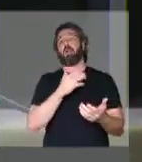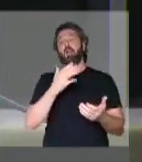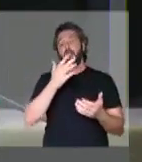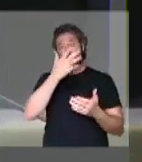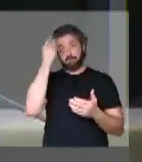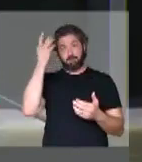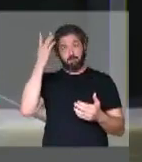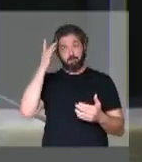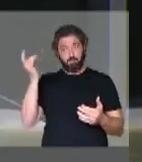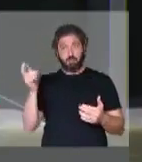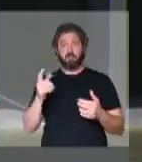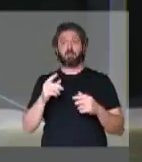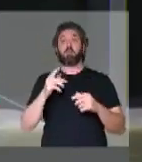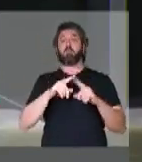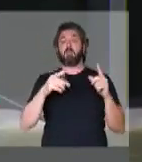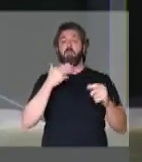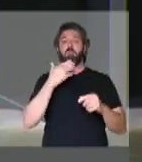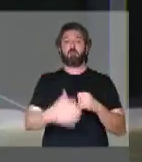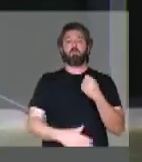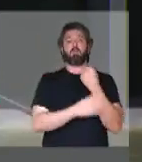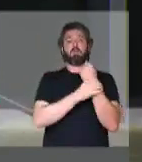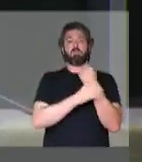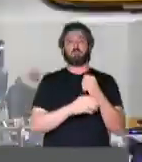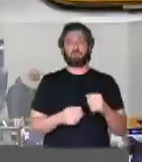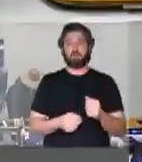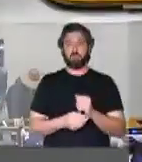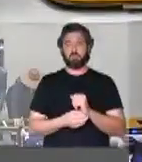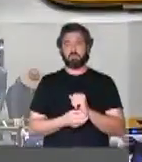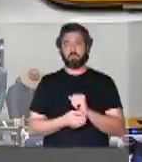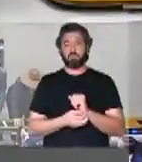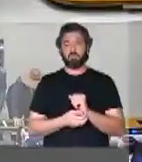política de segurança é insana e é pela vida que a gente... Deputado André Figueiredo.